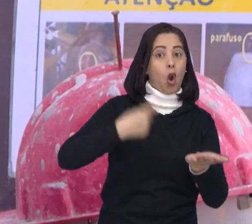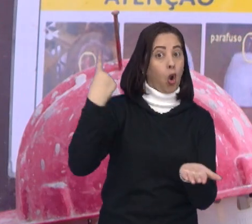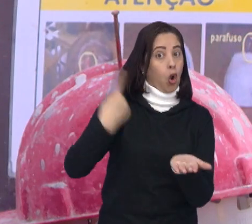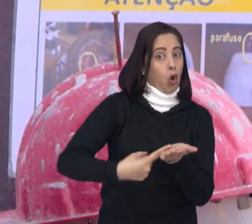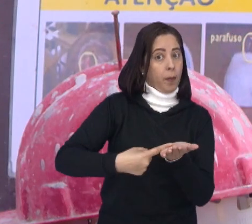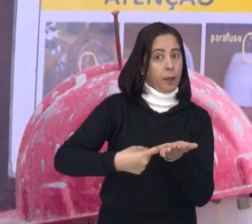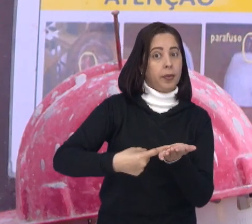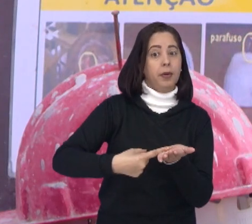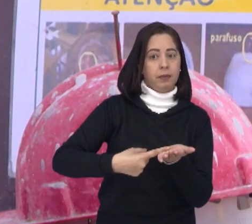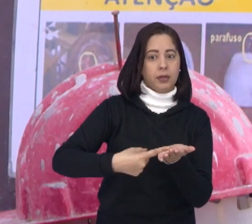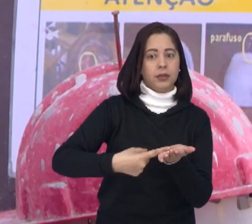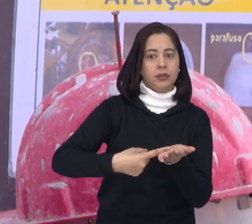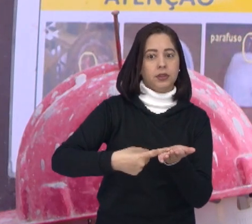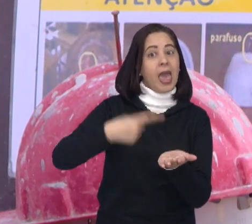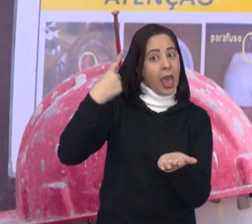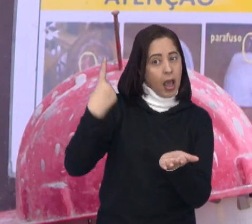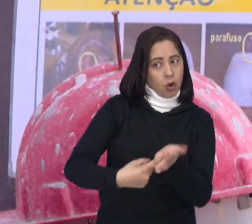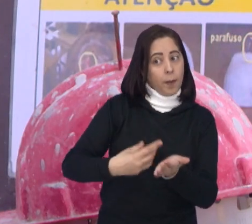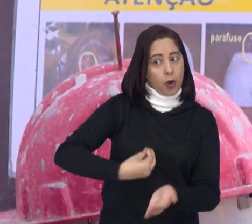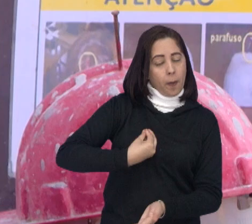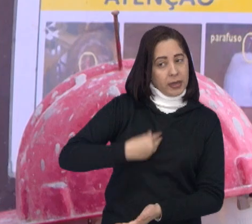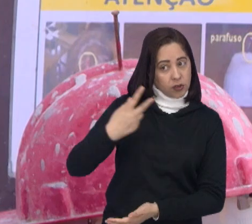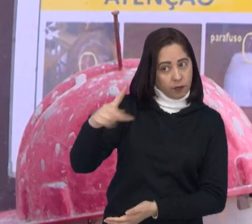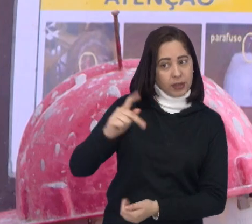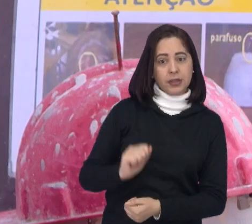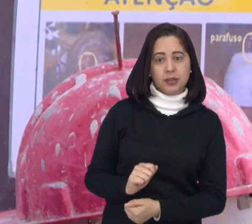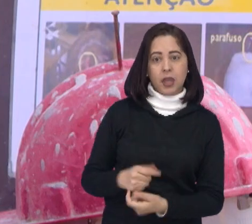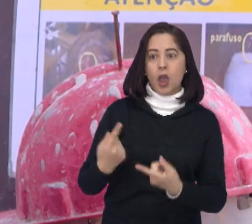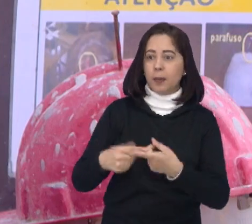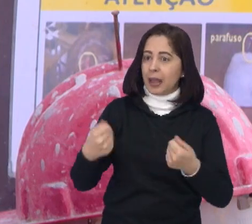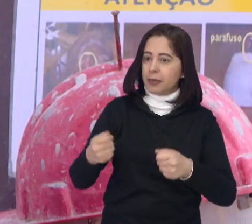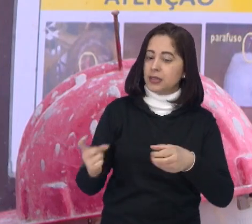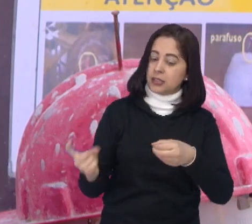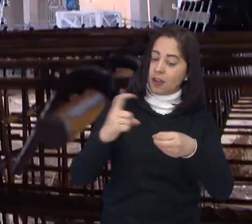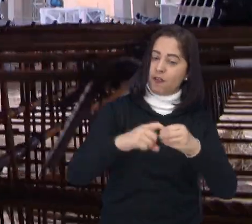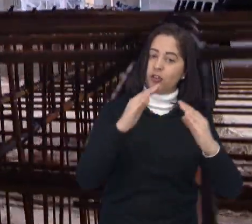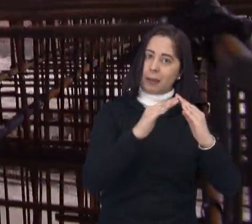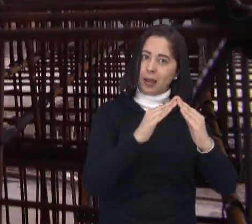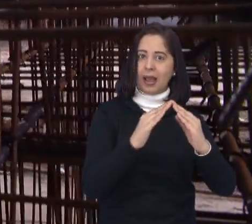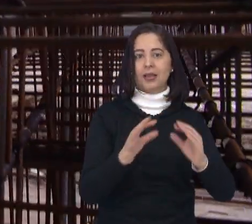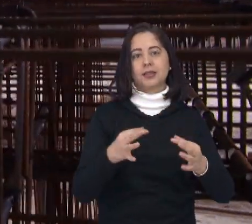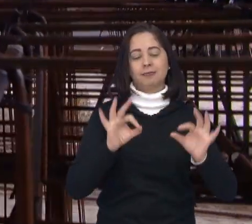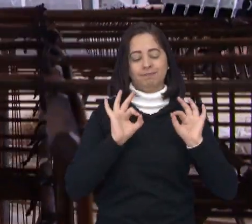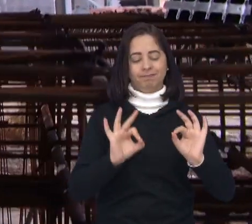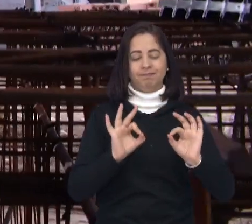não é com o técnico, é com você mesmo, com a sua família, para que você possa voltar para casa inteiro.